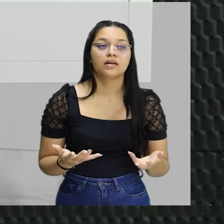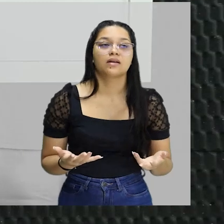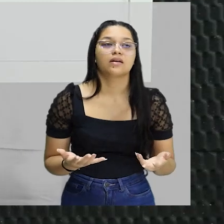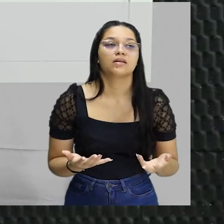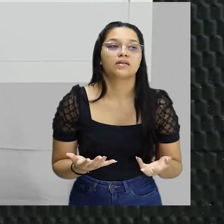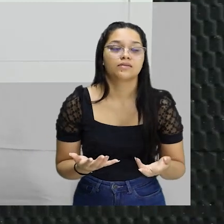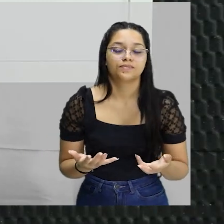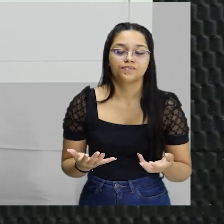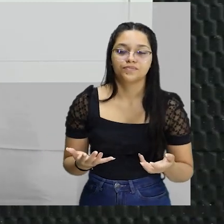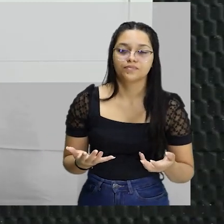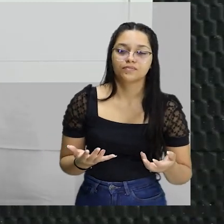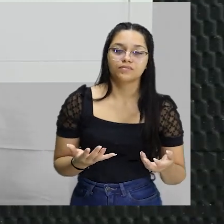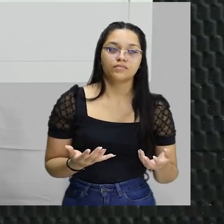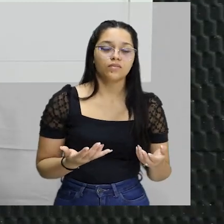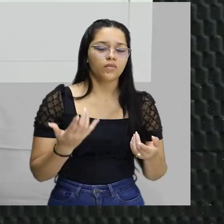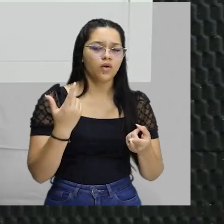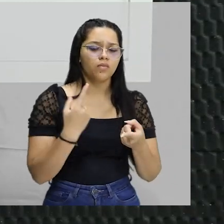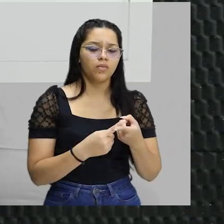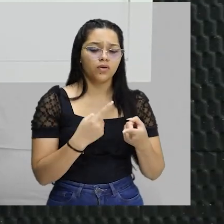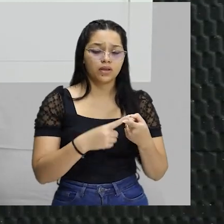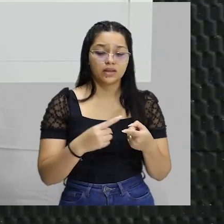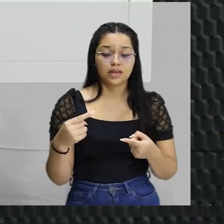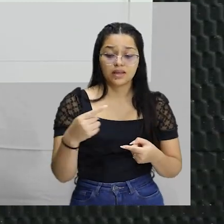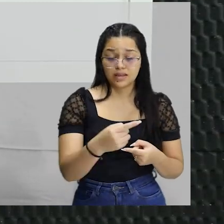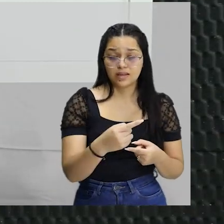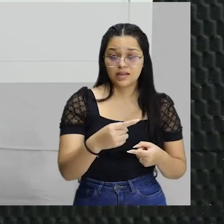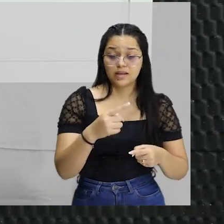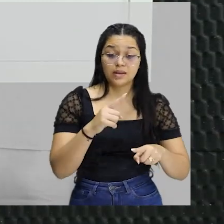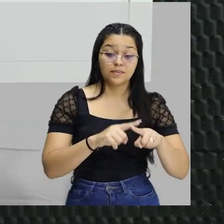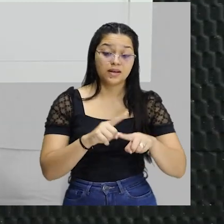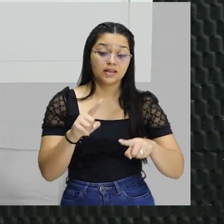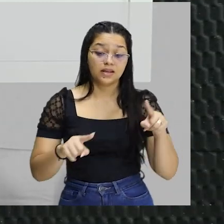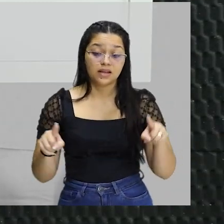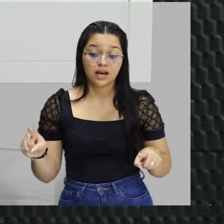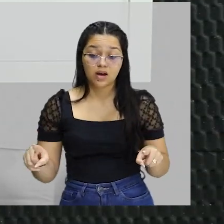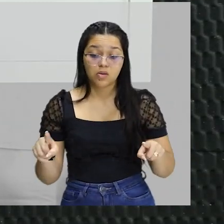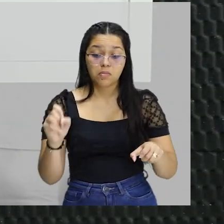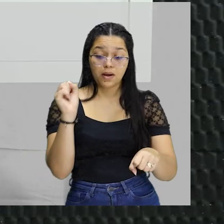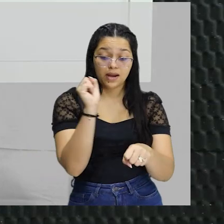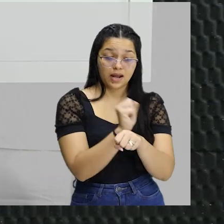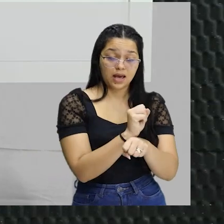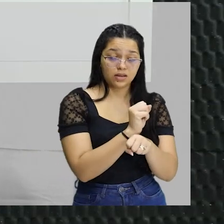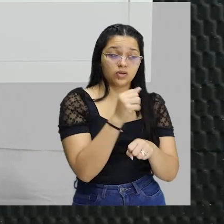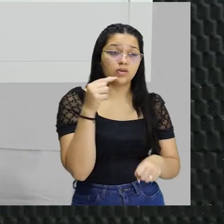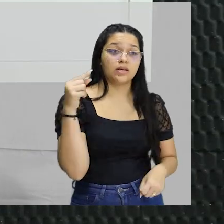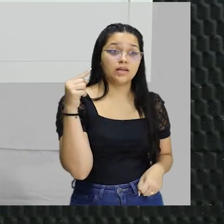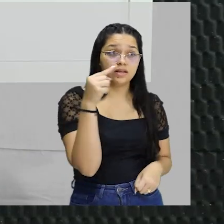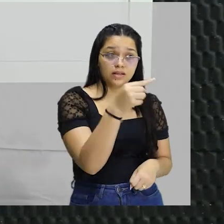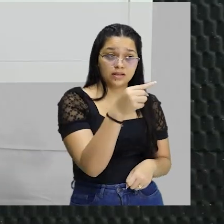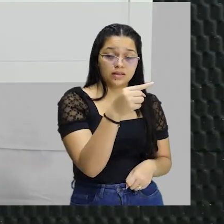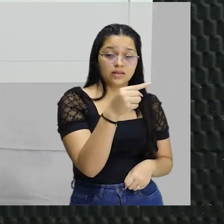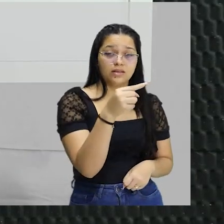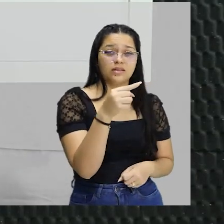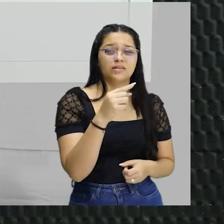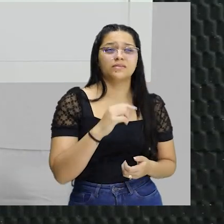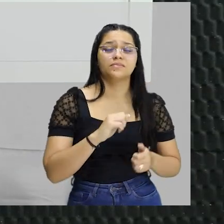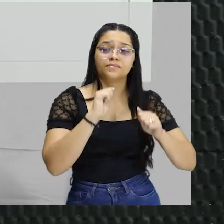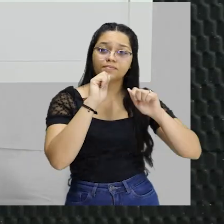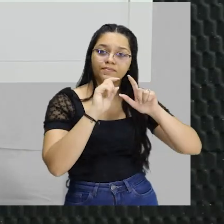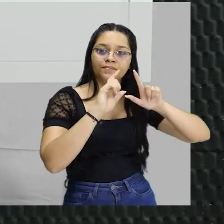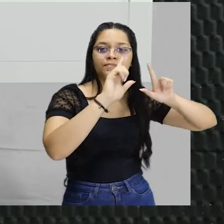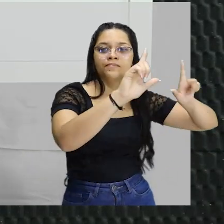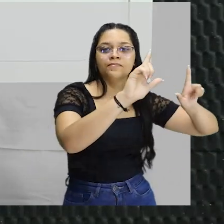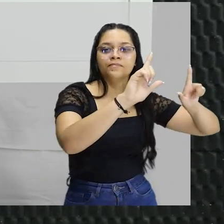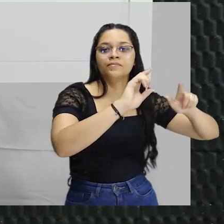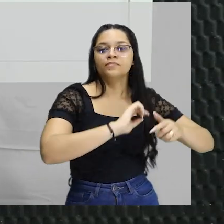certo? O que vai explicar o porquê daquele material ele está daquele formato ali, está cheio, preso,